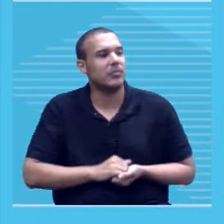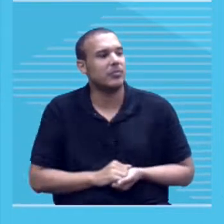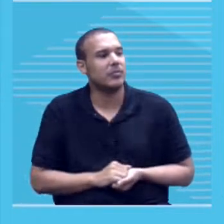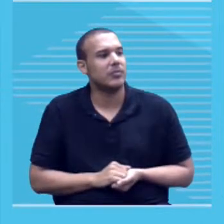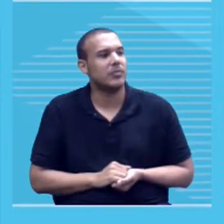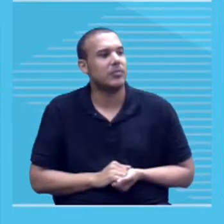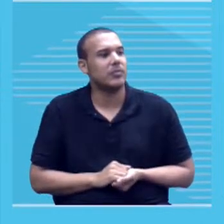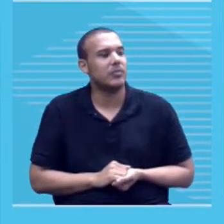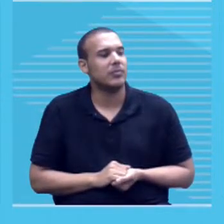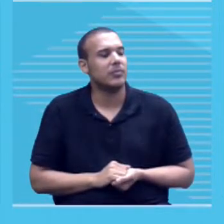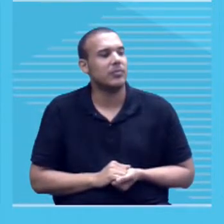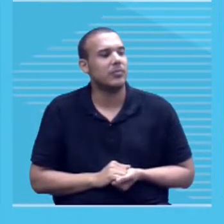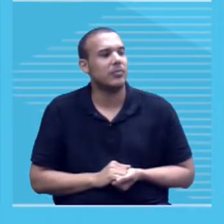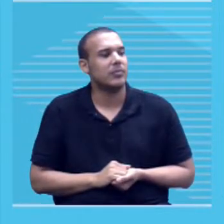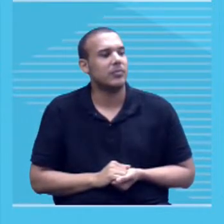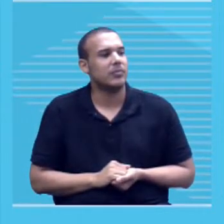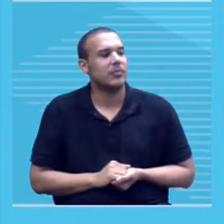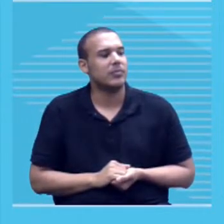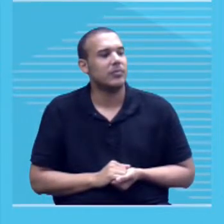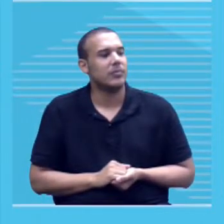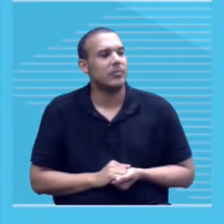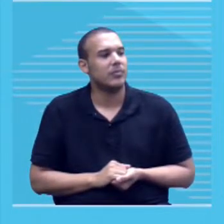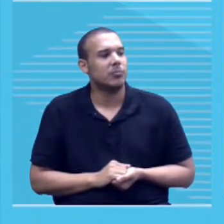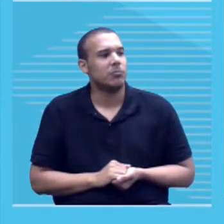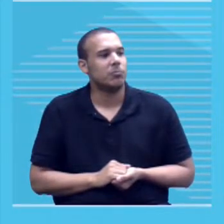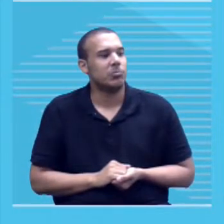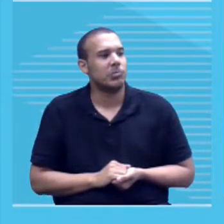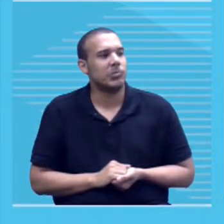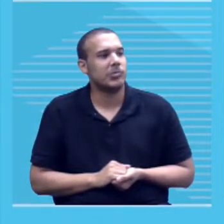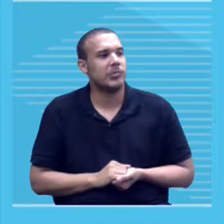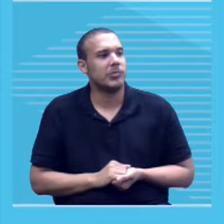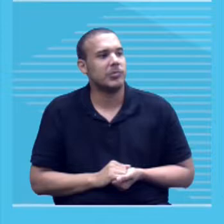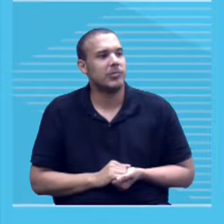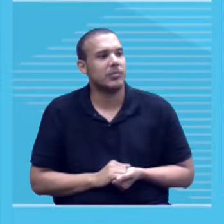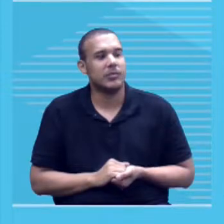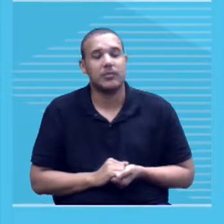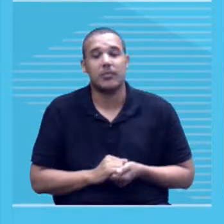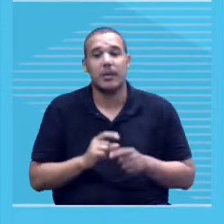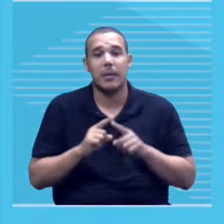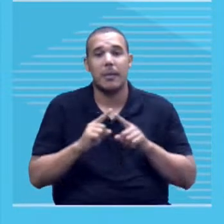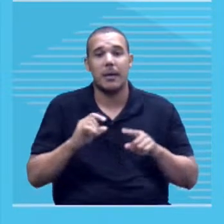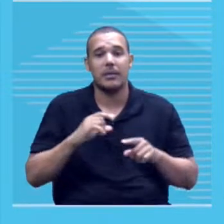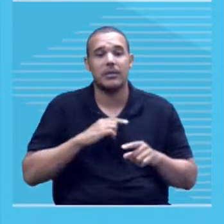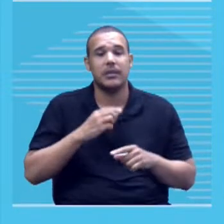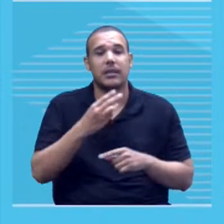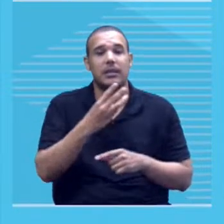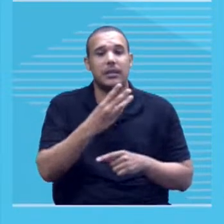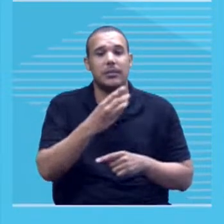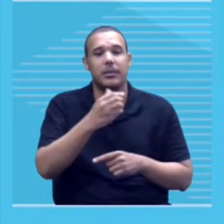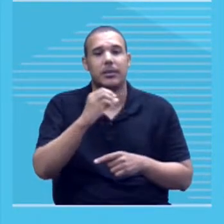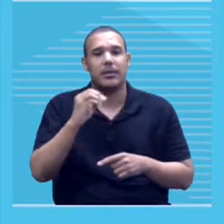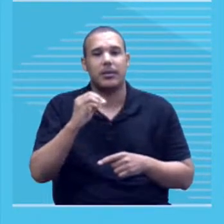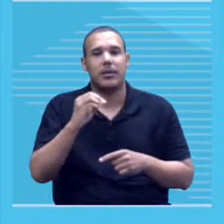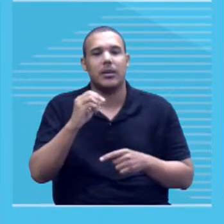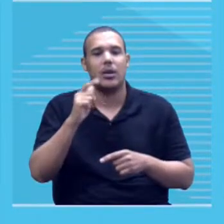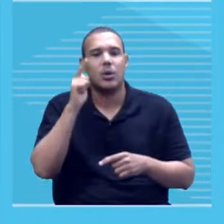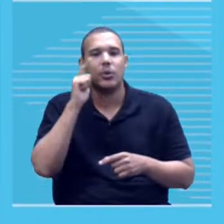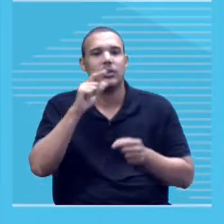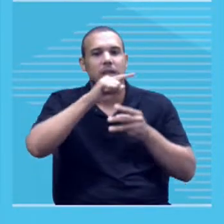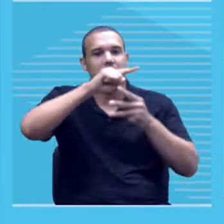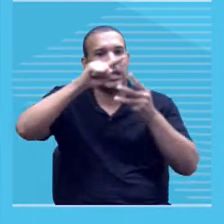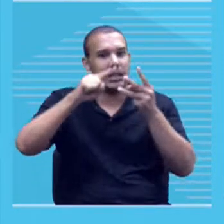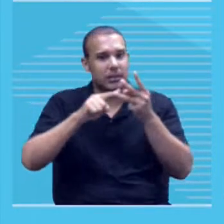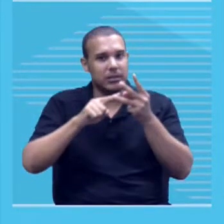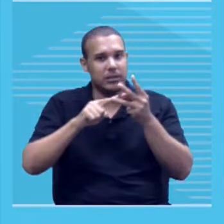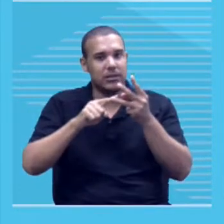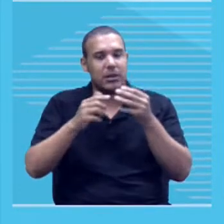Entende? Porque esse valor não está sendo permissivo. Mas se eu tiver 3.200, que é o inverno, eu consigo o verão, a primavera e o inverno. Eu